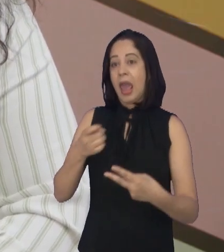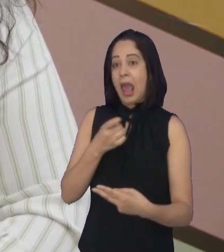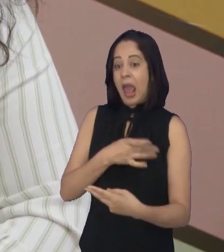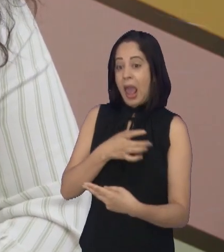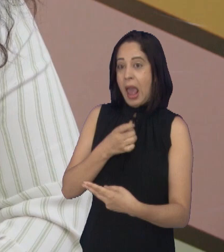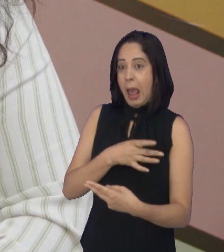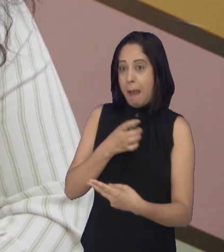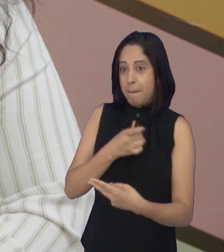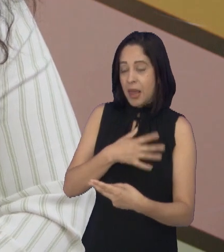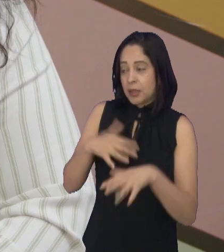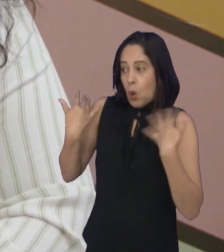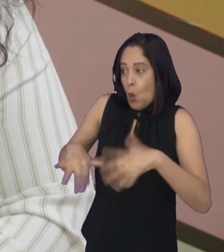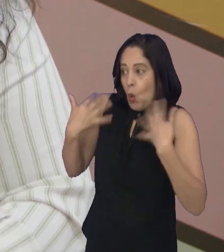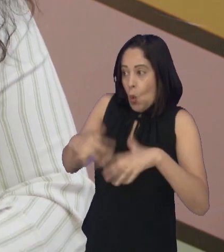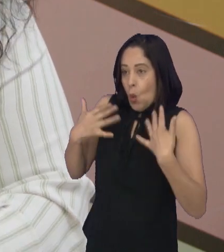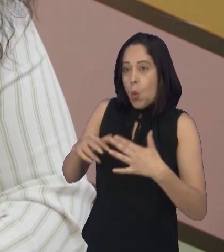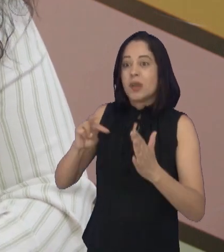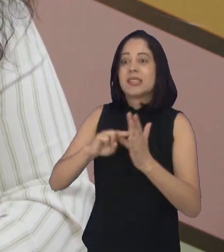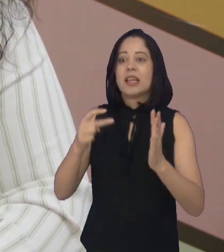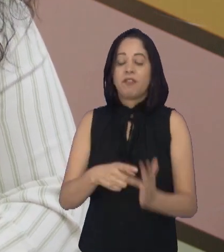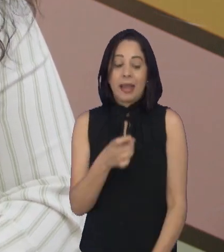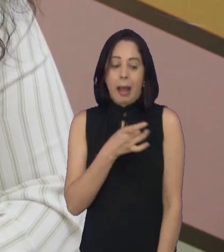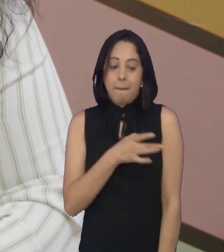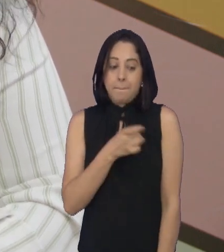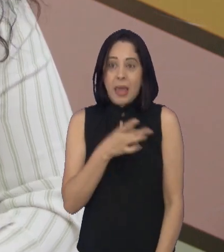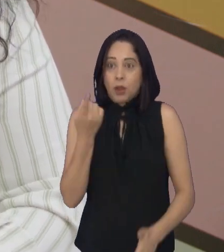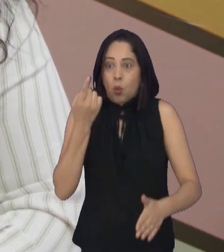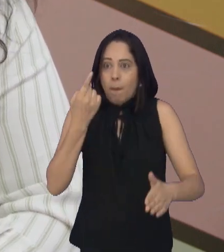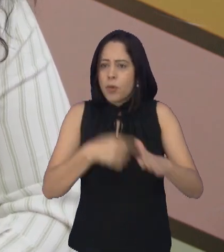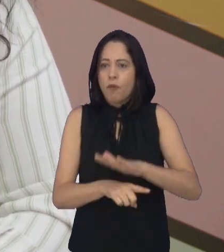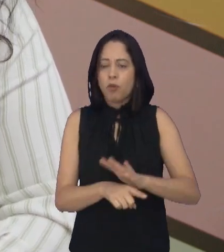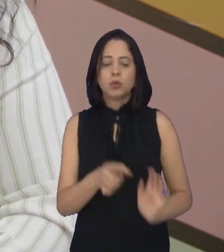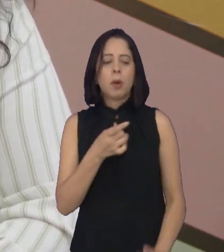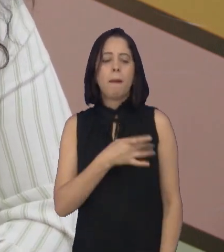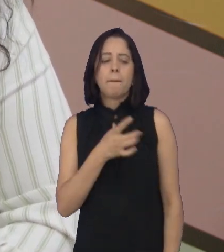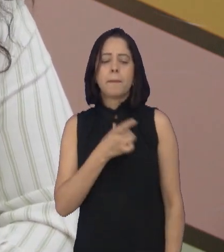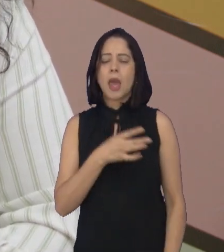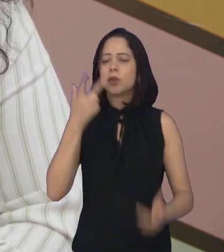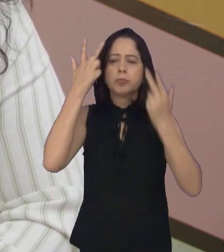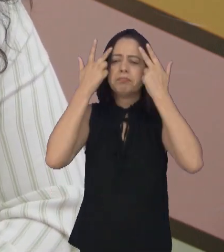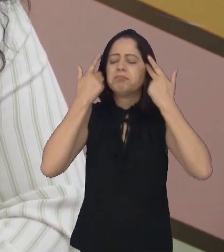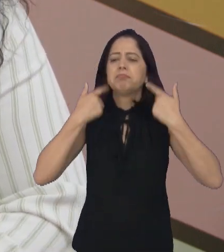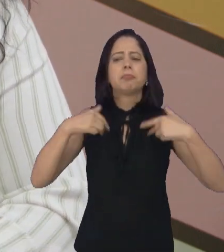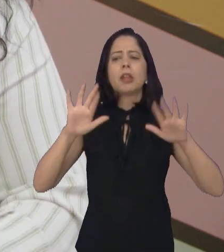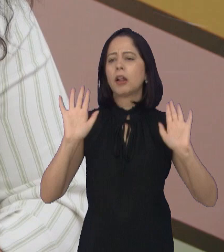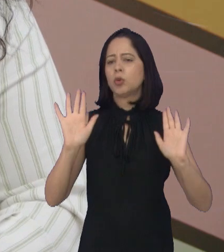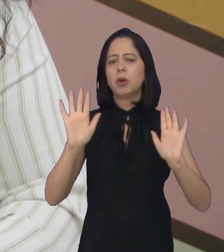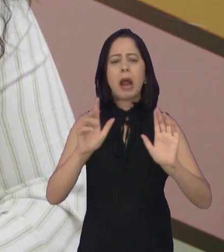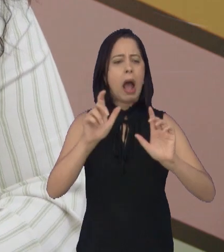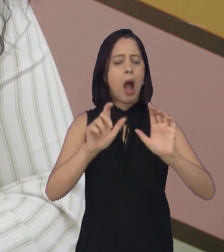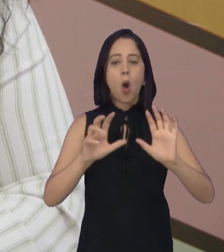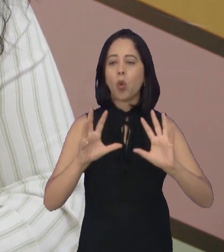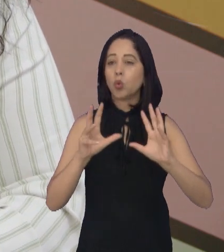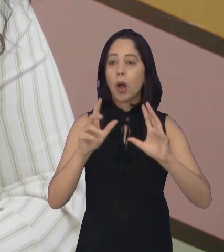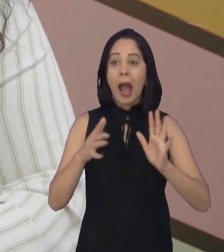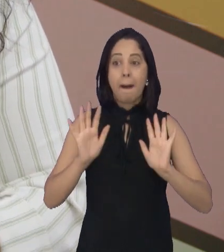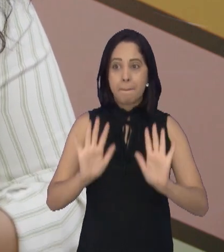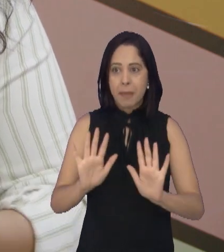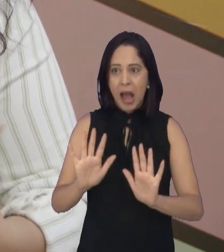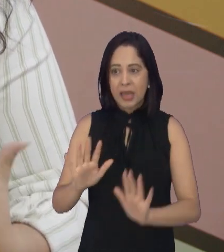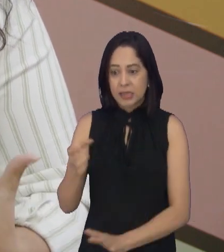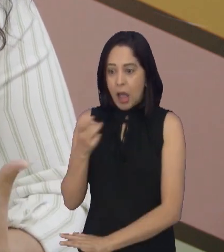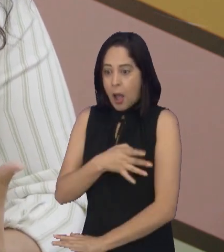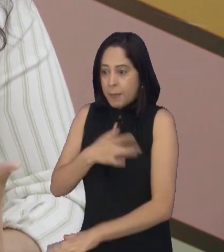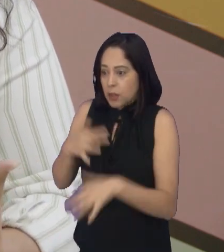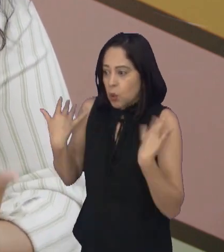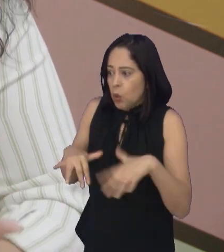medo avançado. Então, o medo mesmo é uma coisa muito natural, que todo mundo tem praticamente. Mas a fobia é quando aquilo se torna